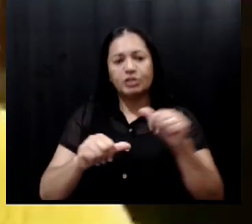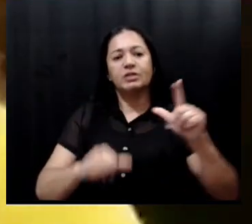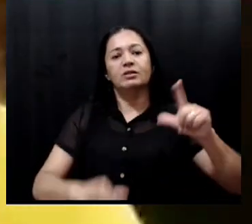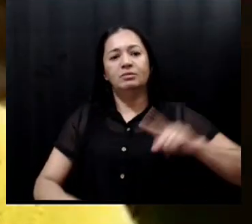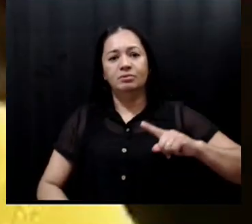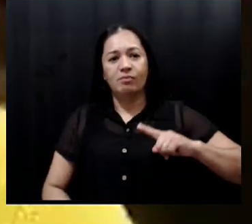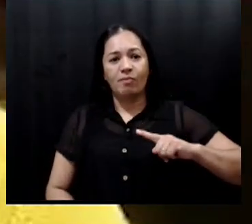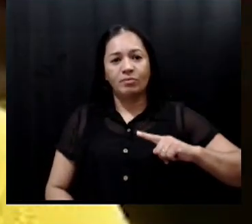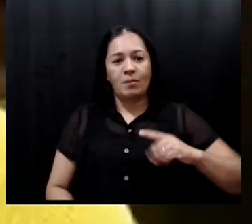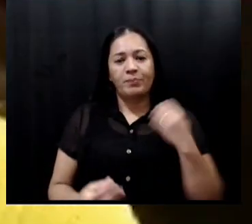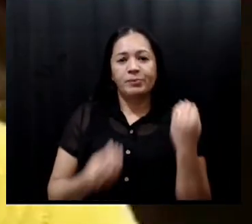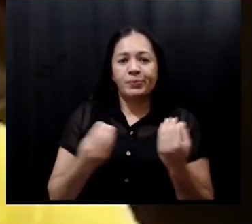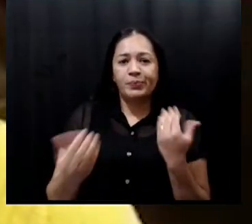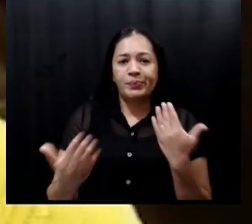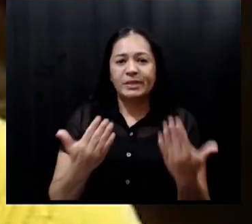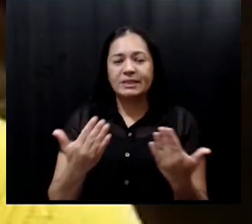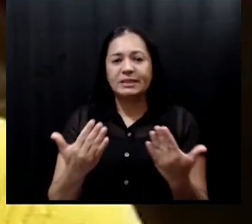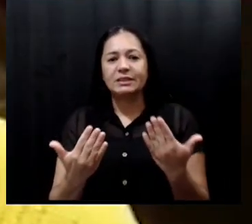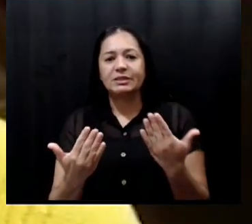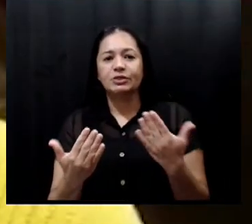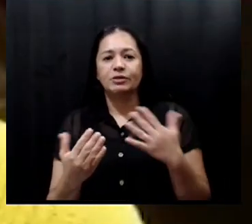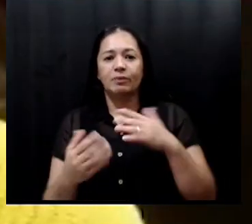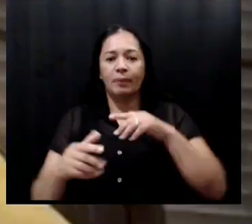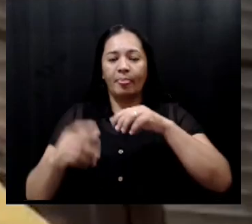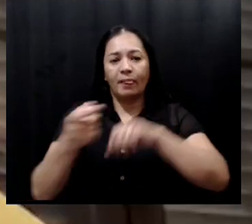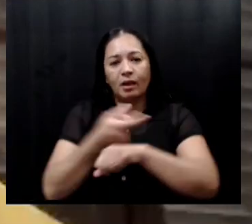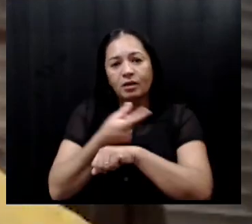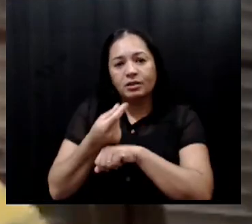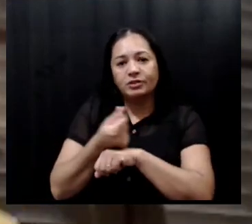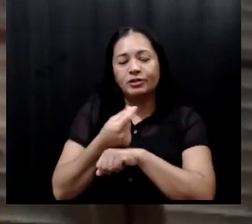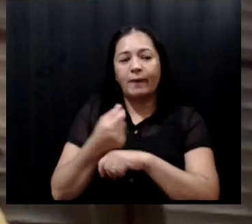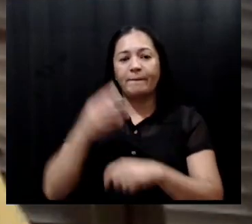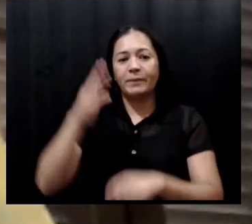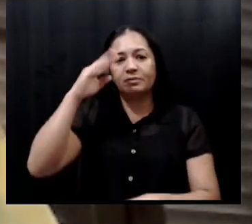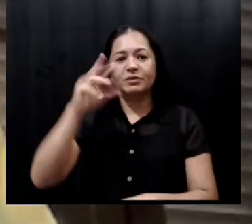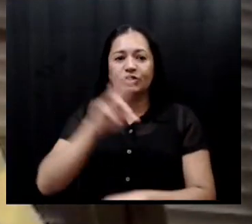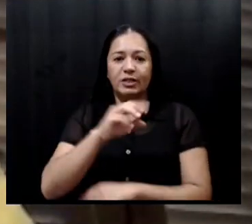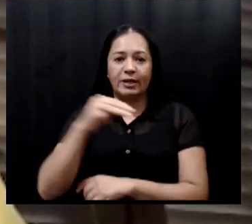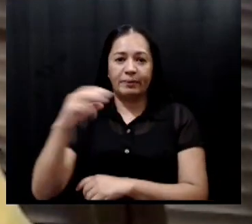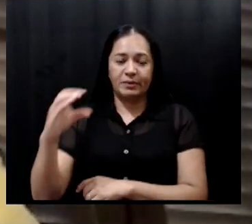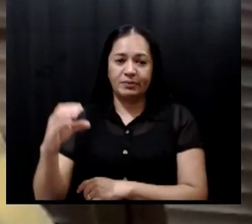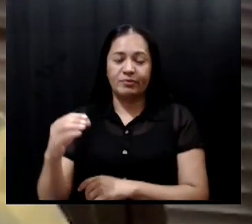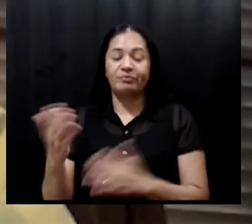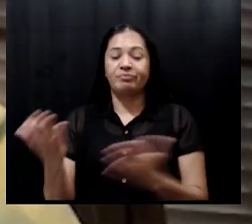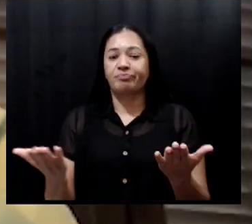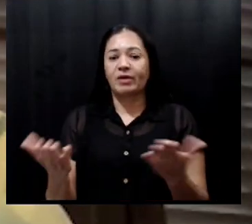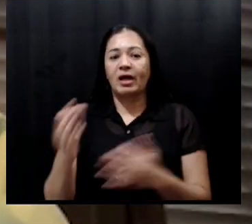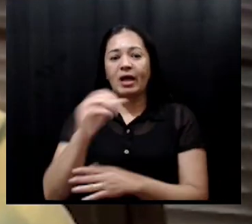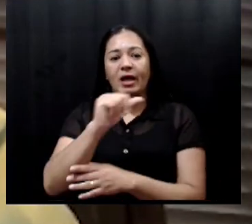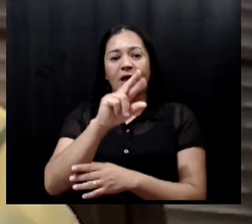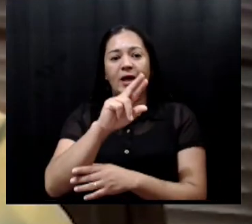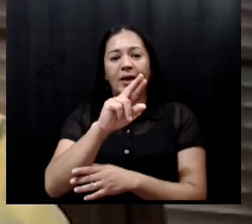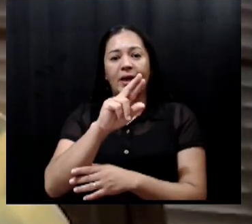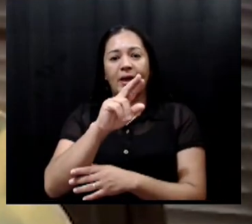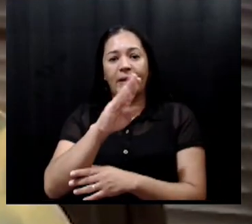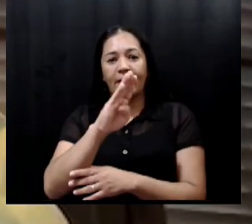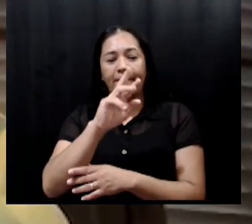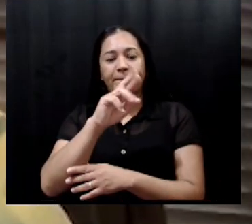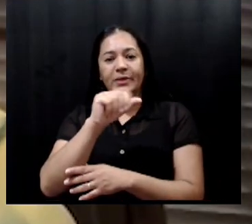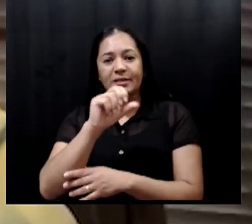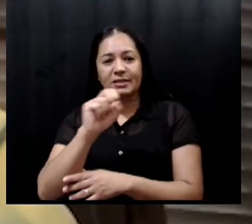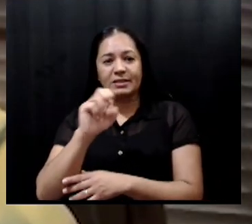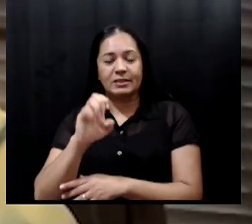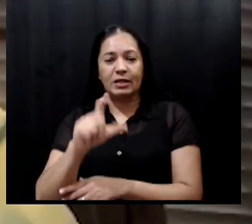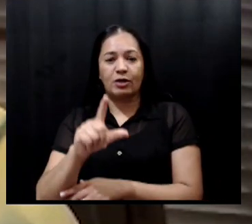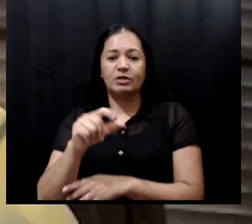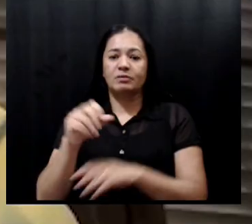negócio, principalmente aqui na nossa região metropolitana? Bom, a Brasel, ela trata do sistema de alimentação fora do lar como